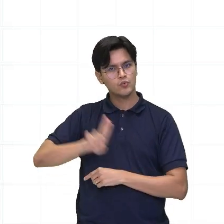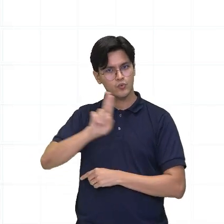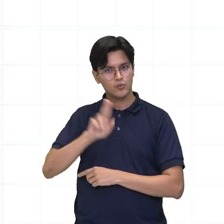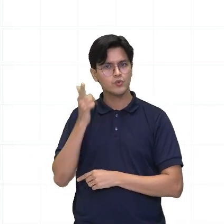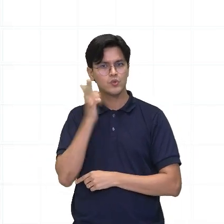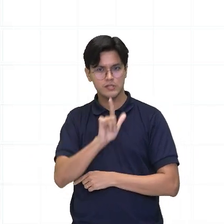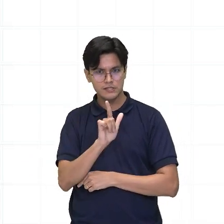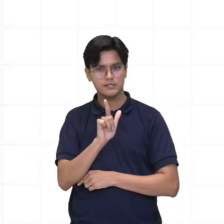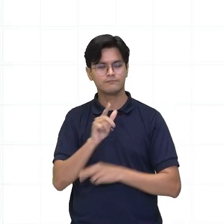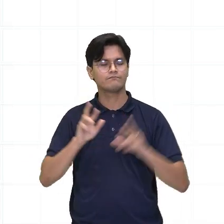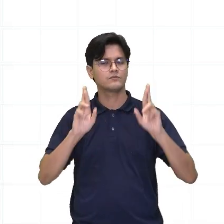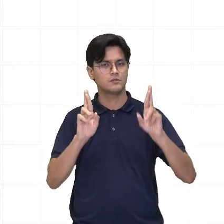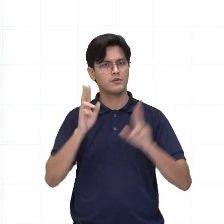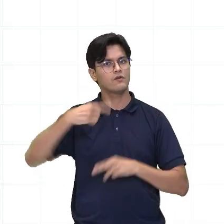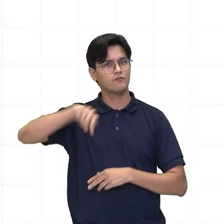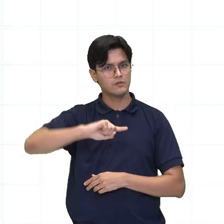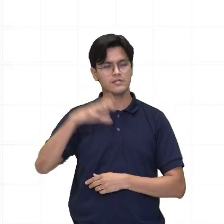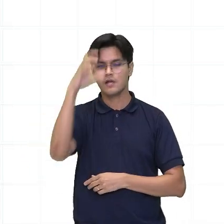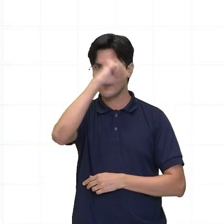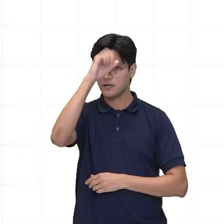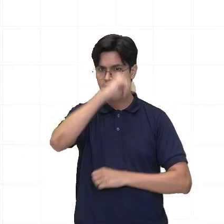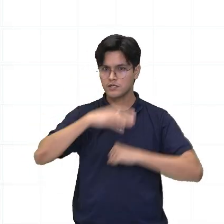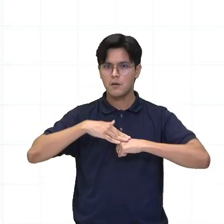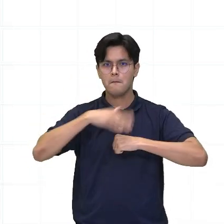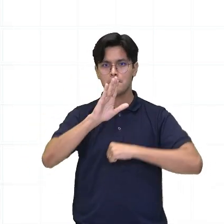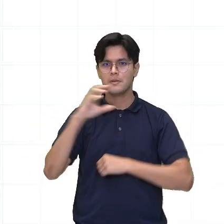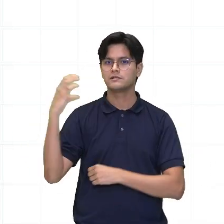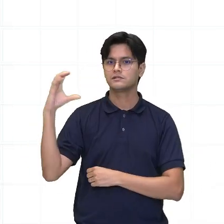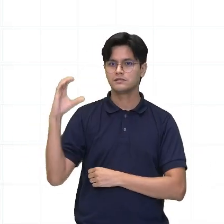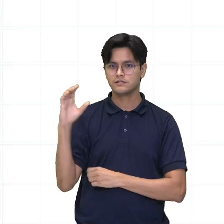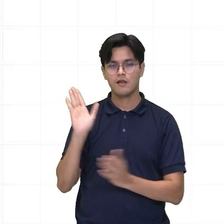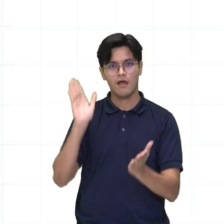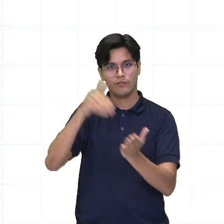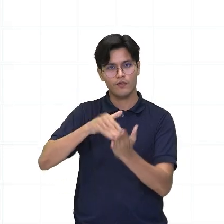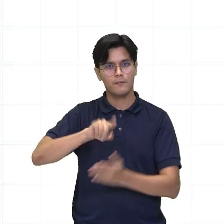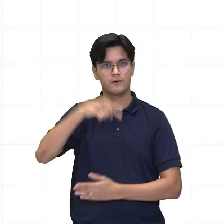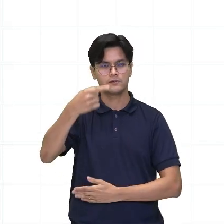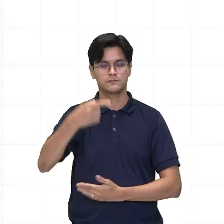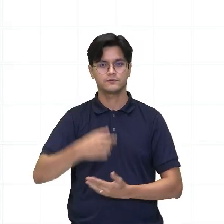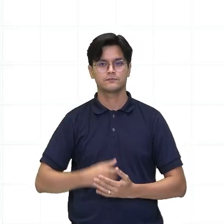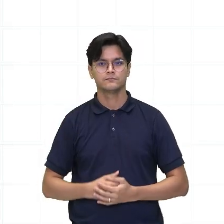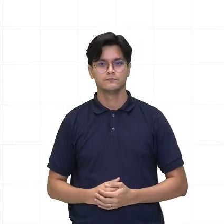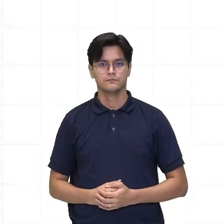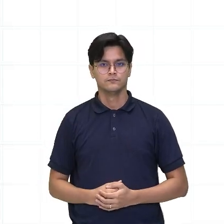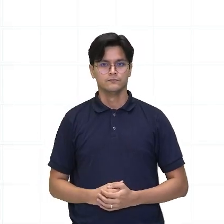Então, espero que você tenha aprendido um pouco mais de ciência e até uma próxima.